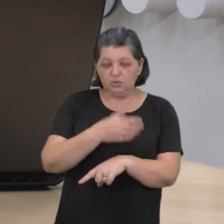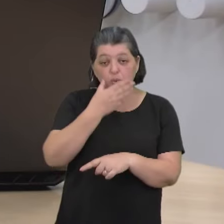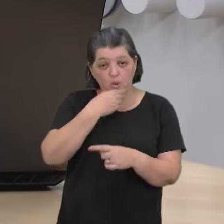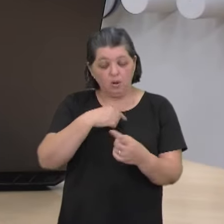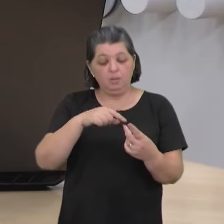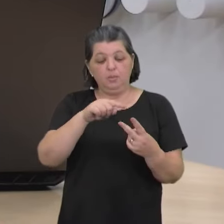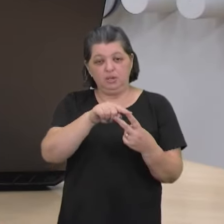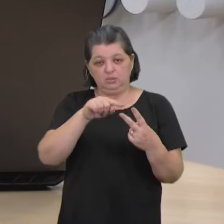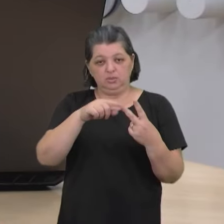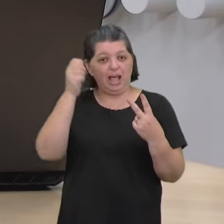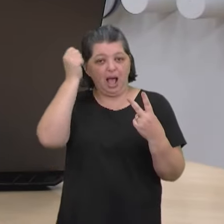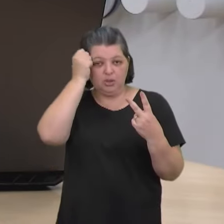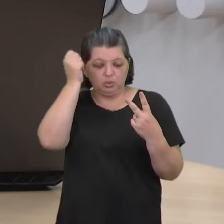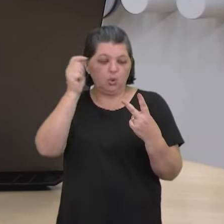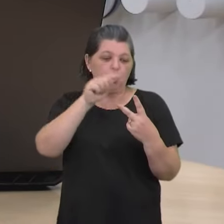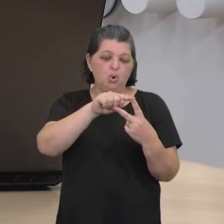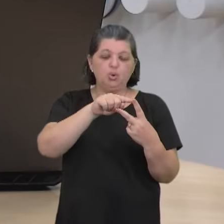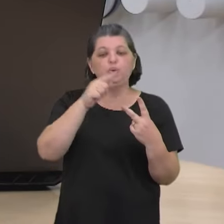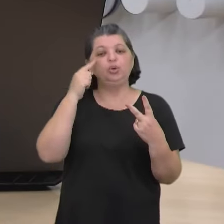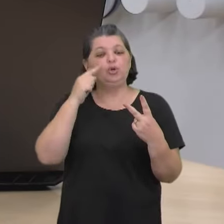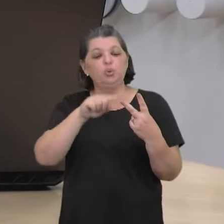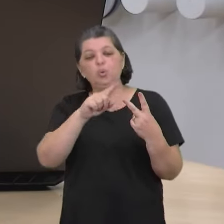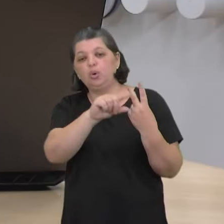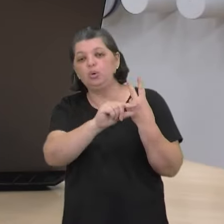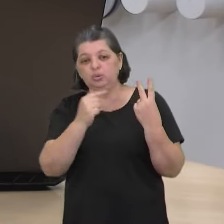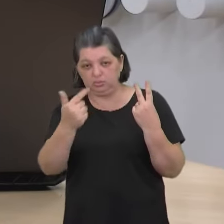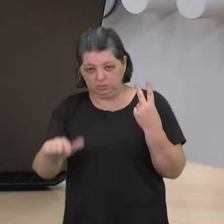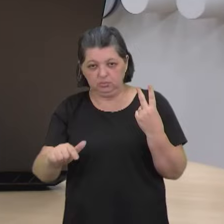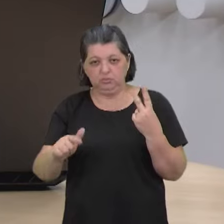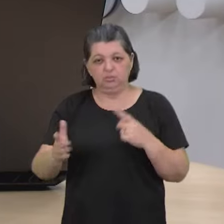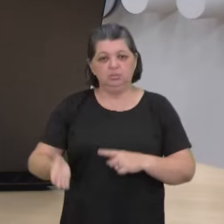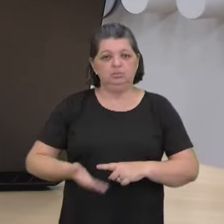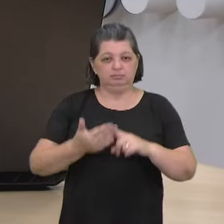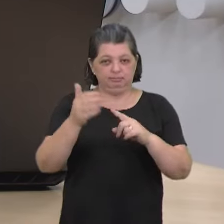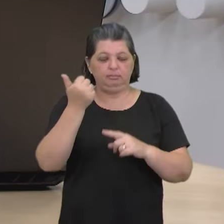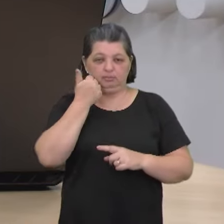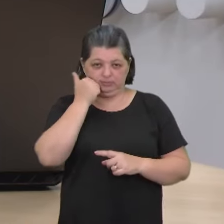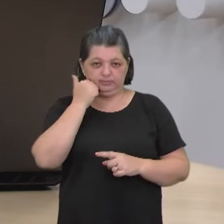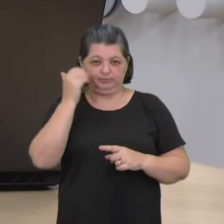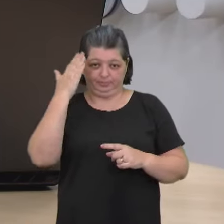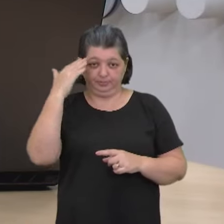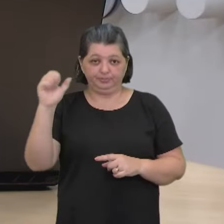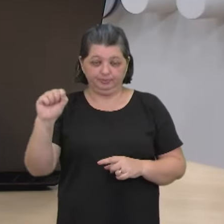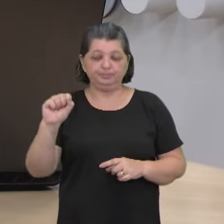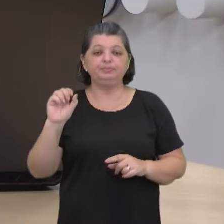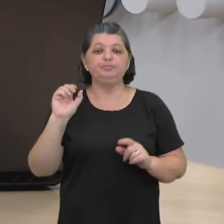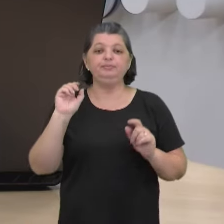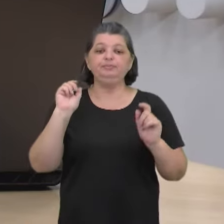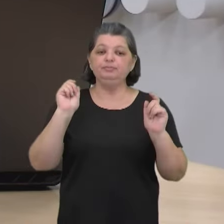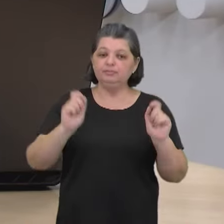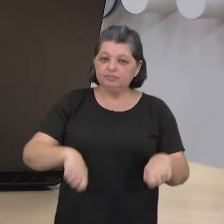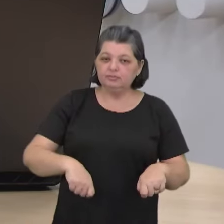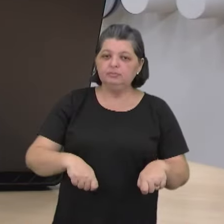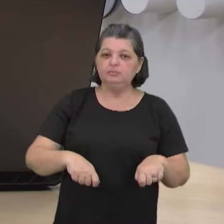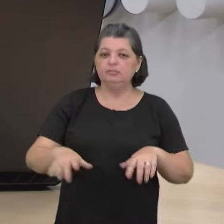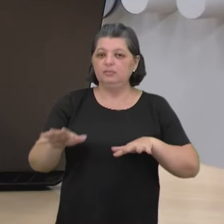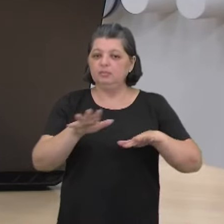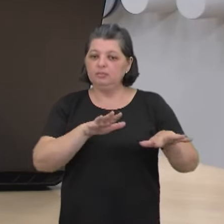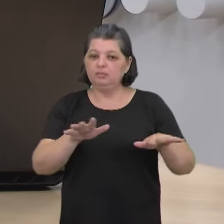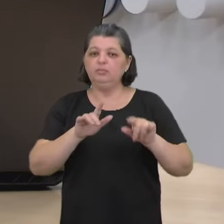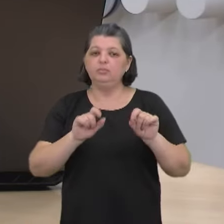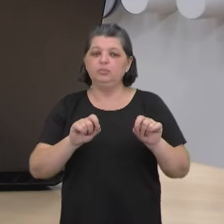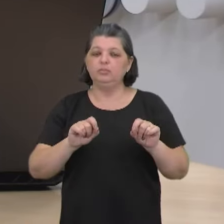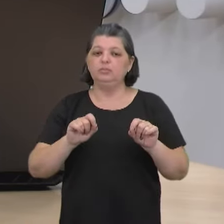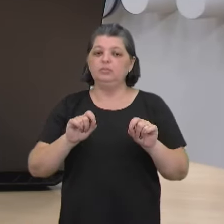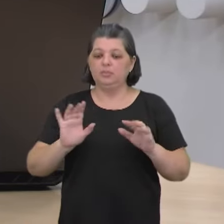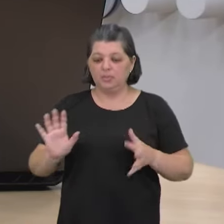Horkheimer, a ciência, a tecnologia, os saberes também podem ser mobilizados para